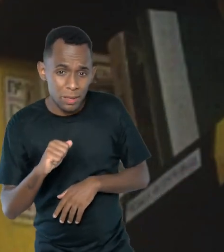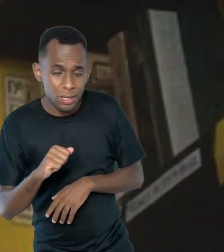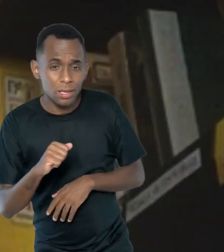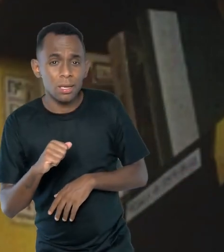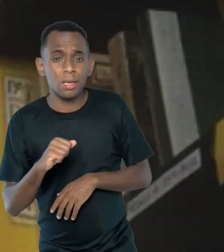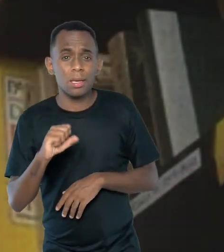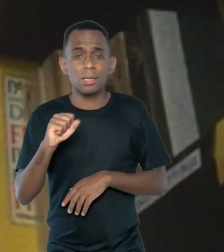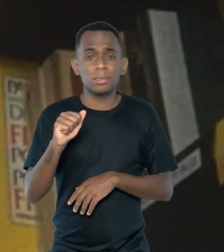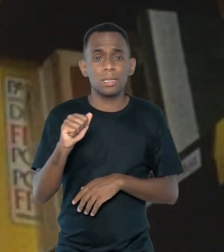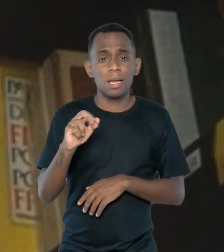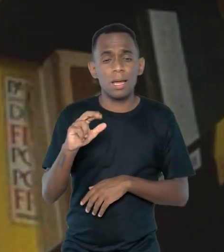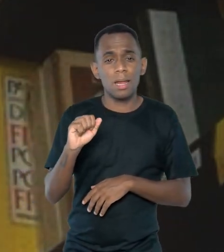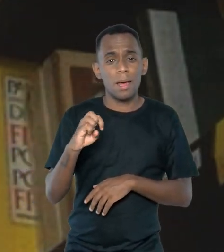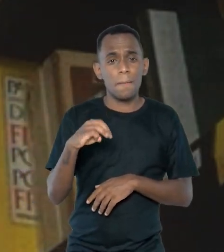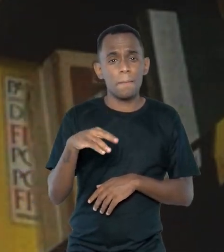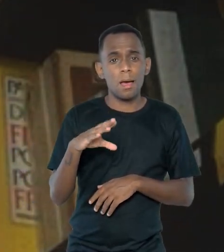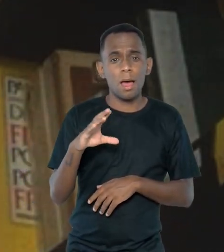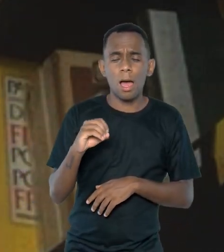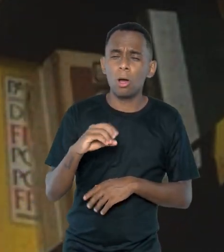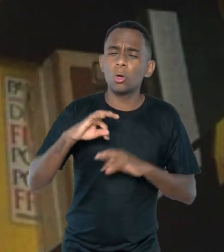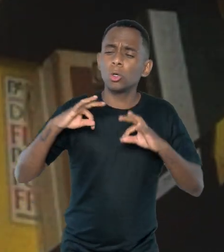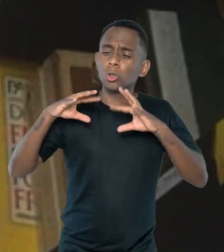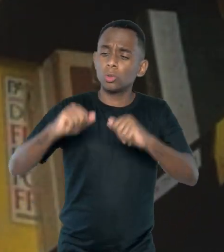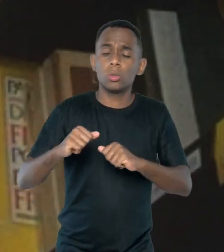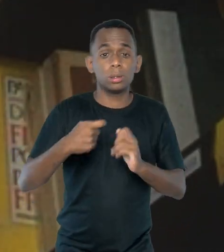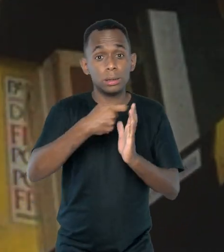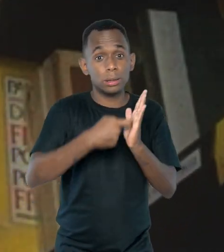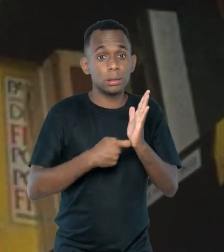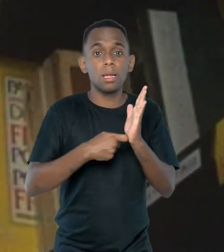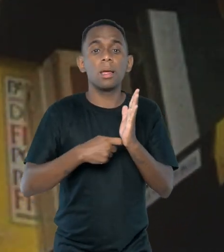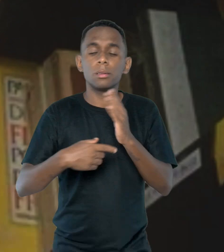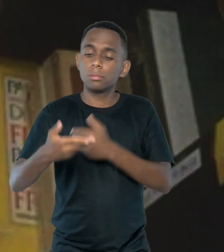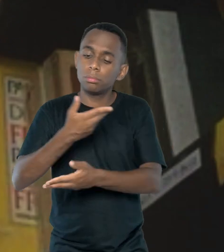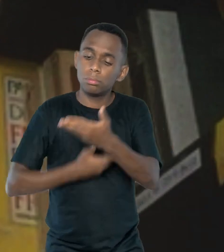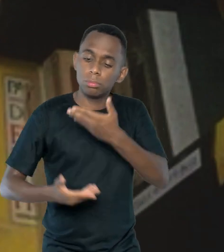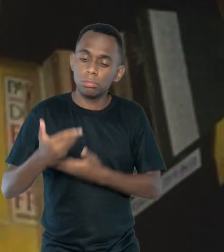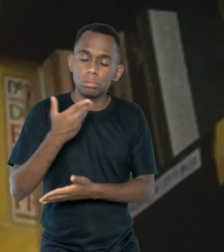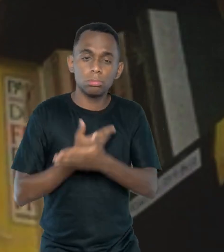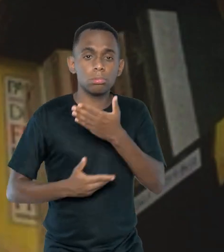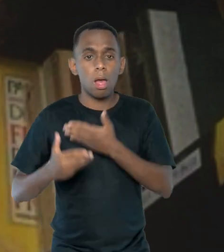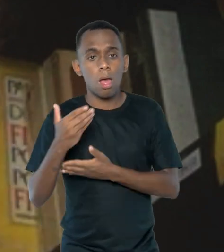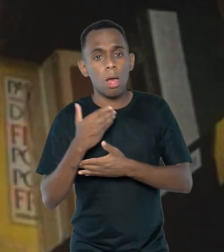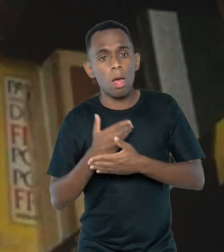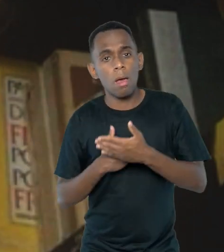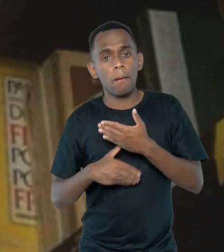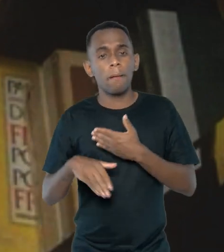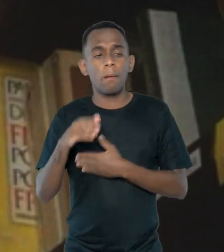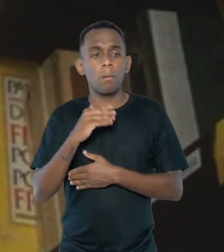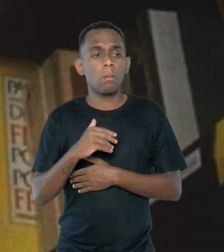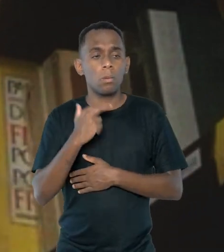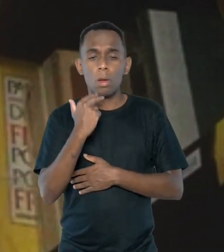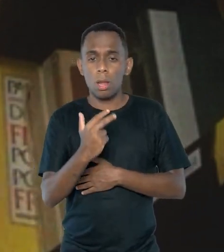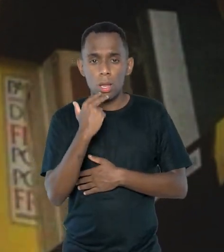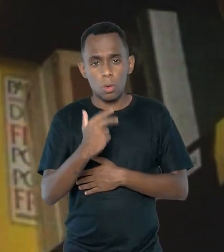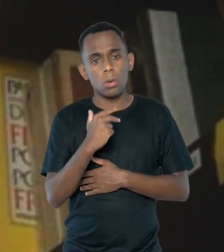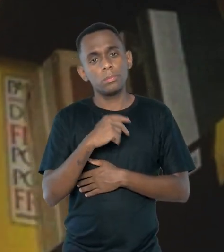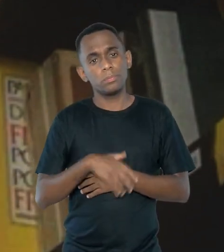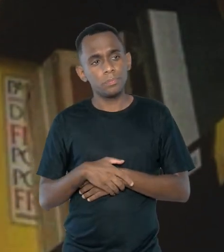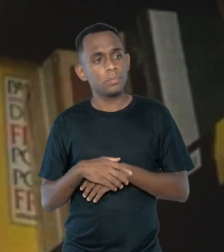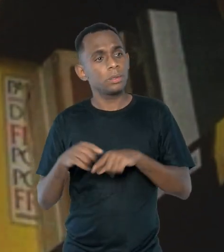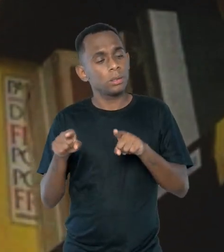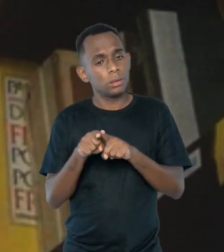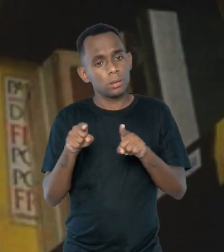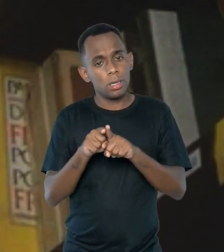tem Saramago. Todas essas obras em diálogo com a língua e com